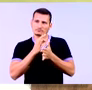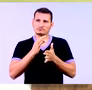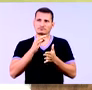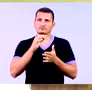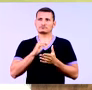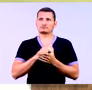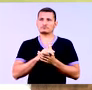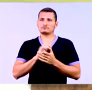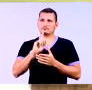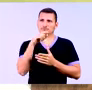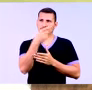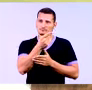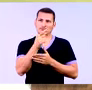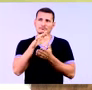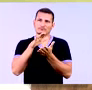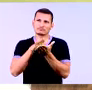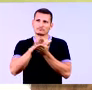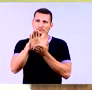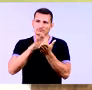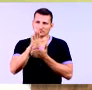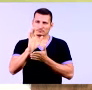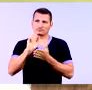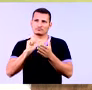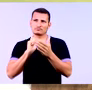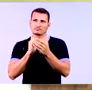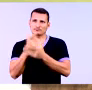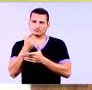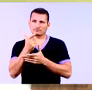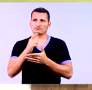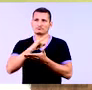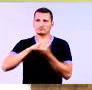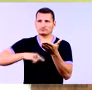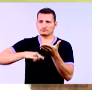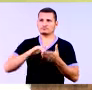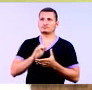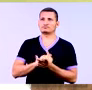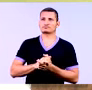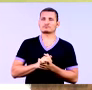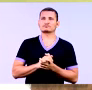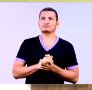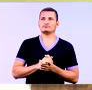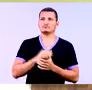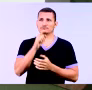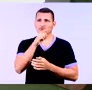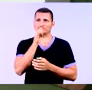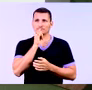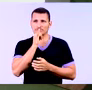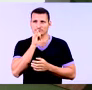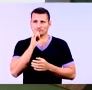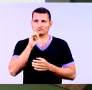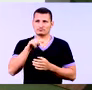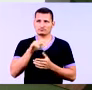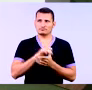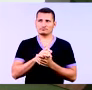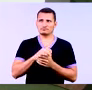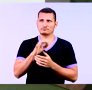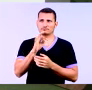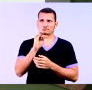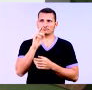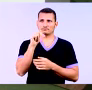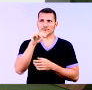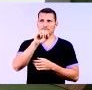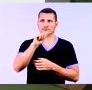para imprimir o boleto de pagamento. Então, esse exemplo seria considerado como uma transação,